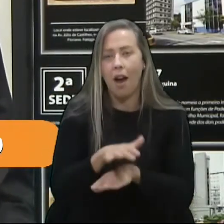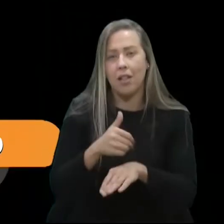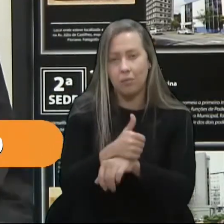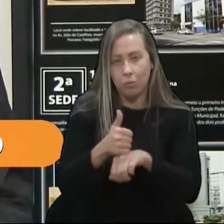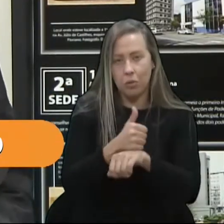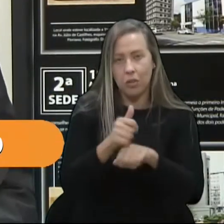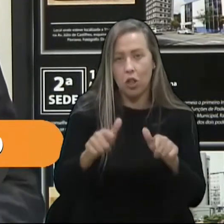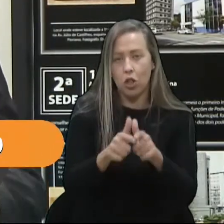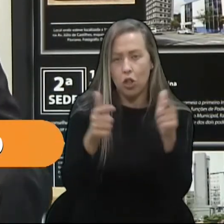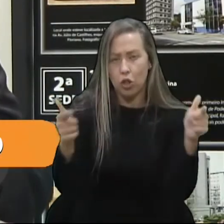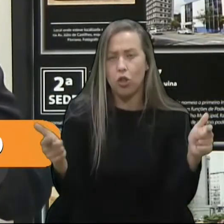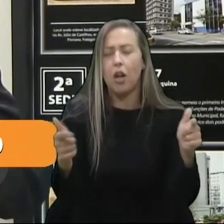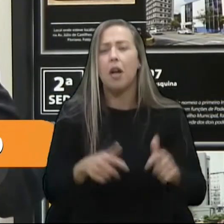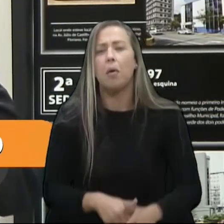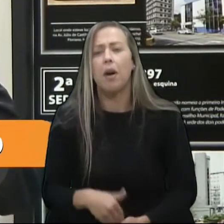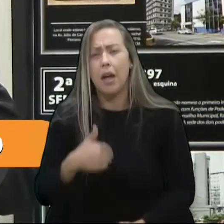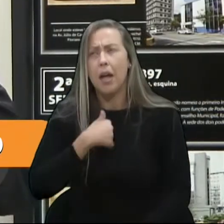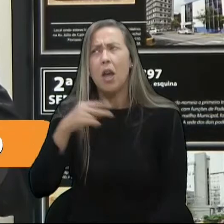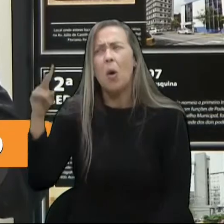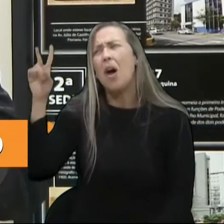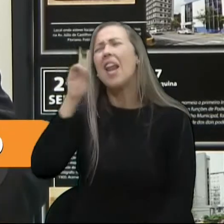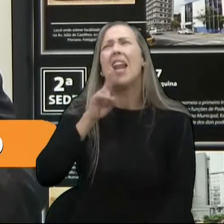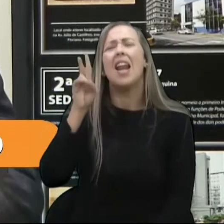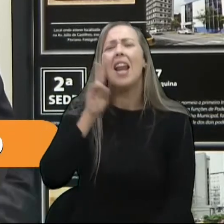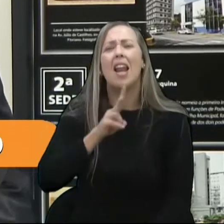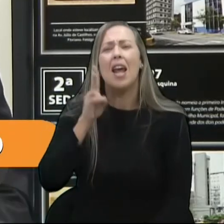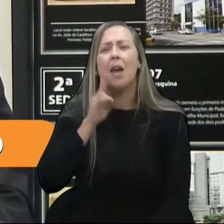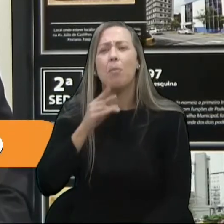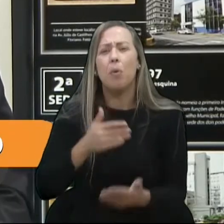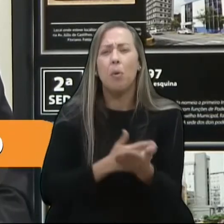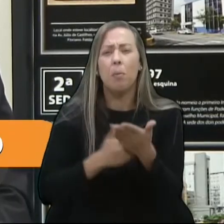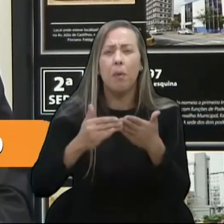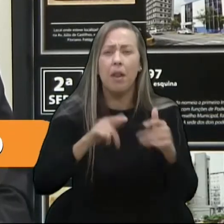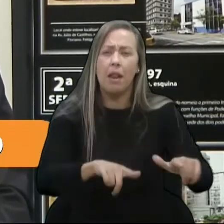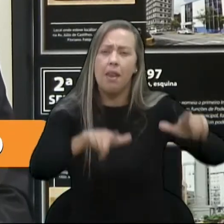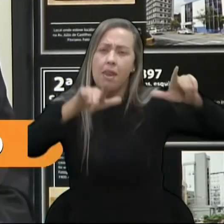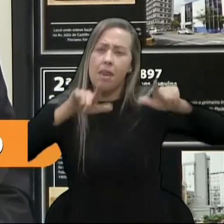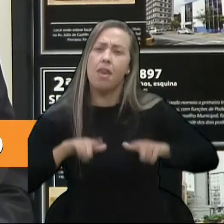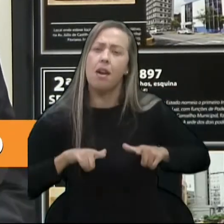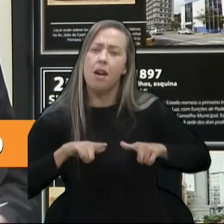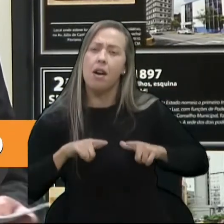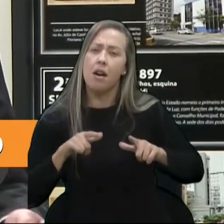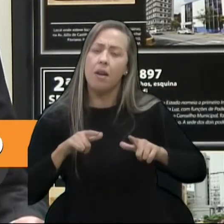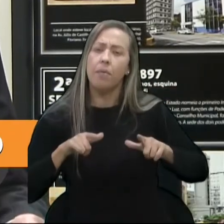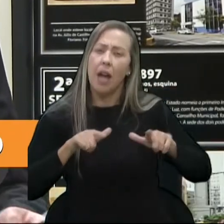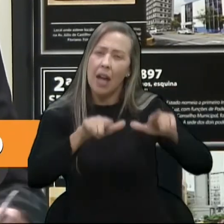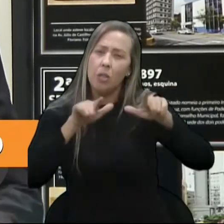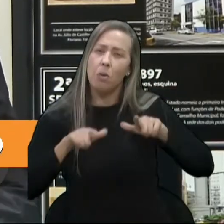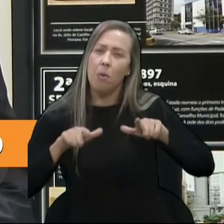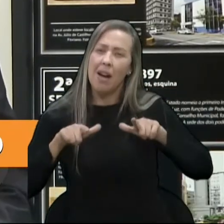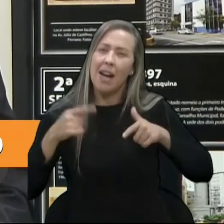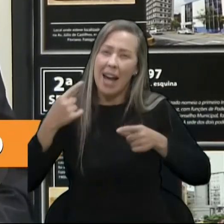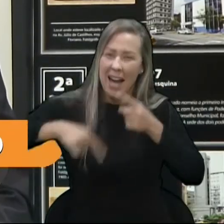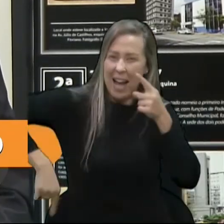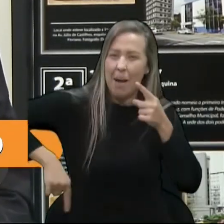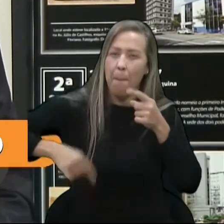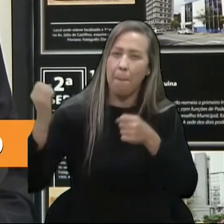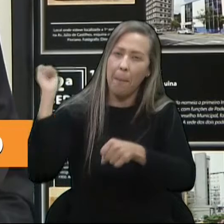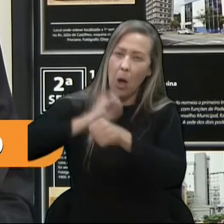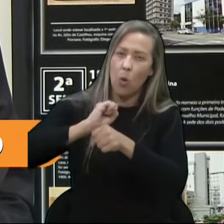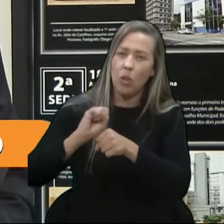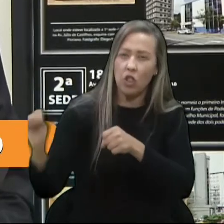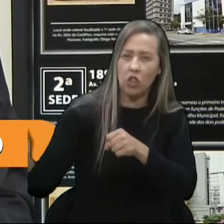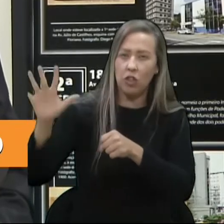exercício do jornalismo, eu lembro que logo que caiu o diploma, a obrigatoriedade do diploma